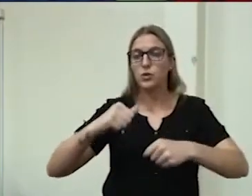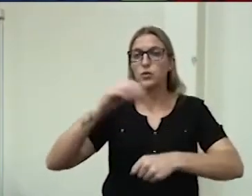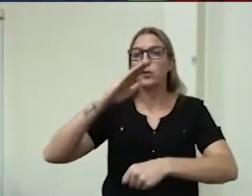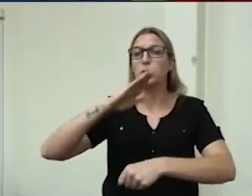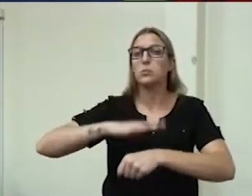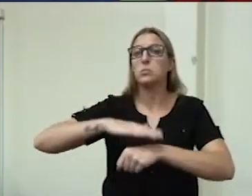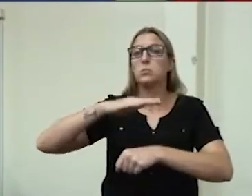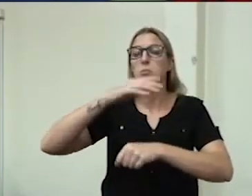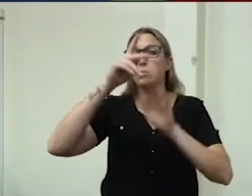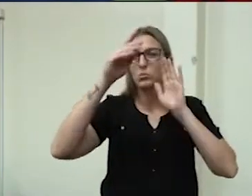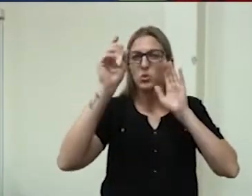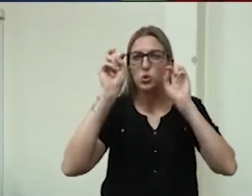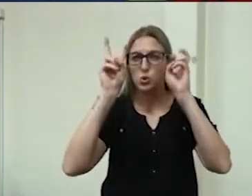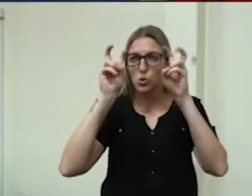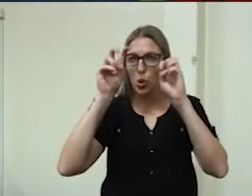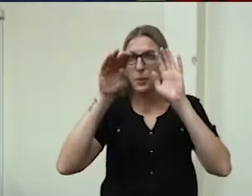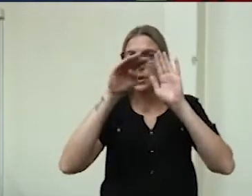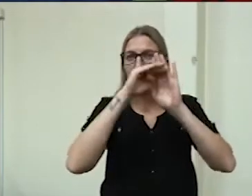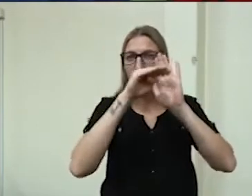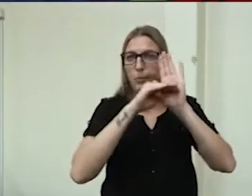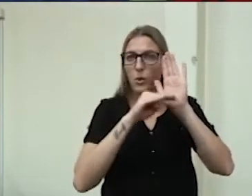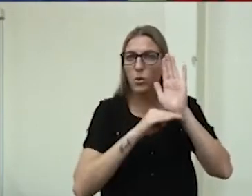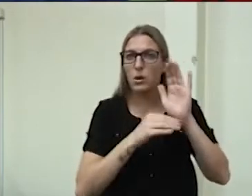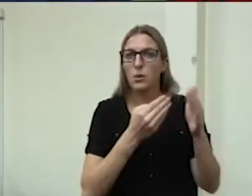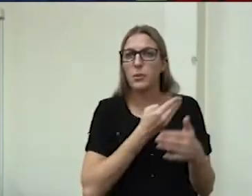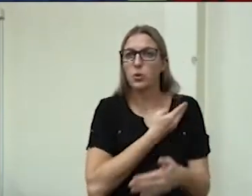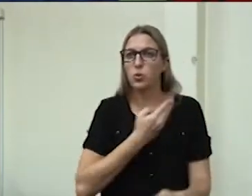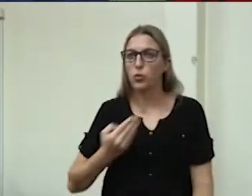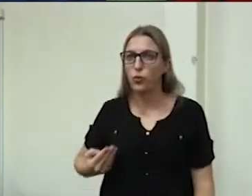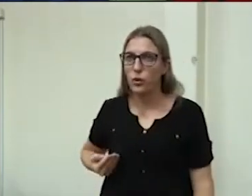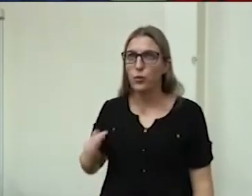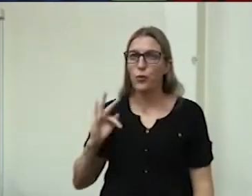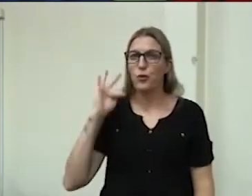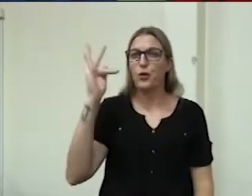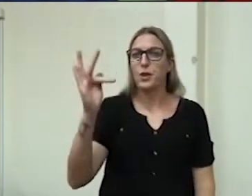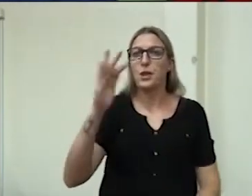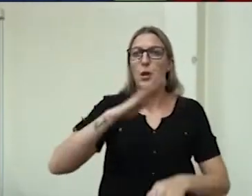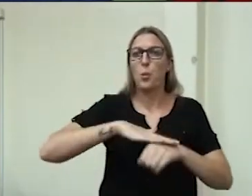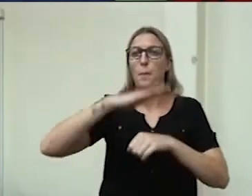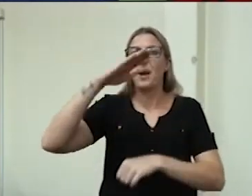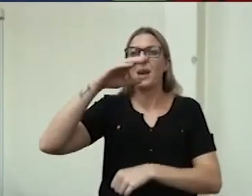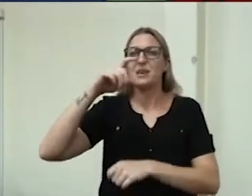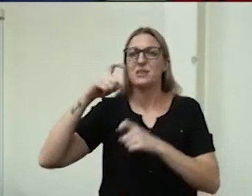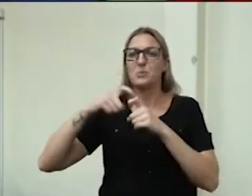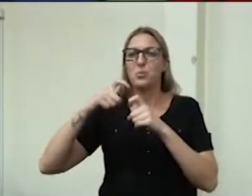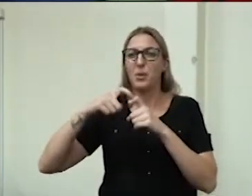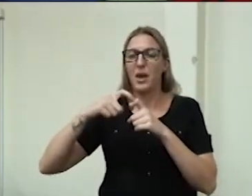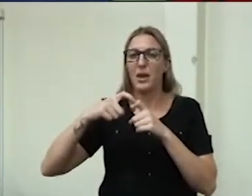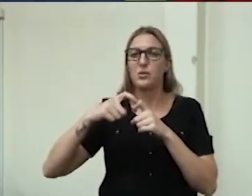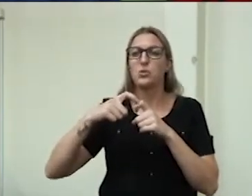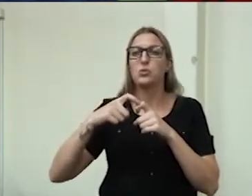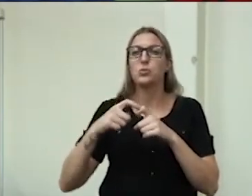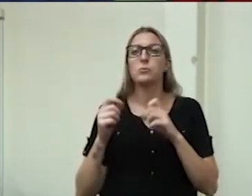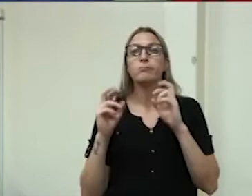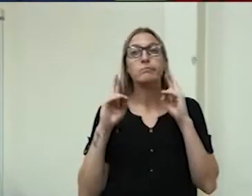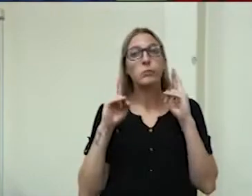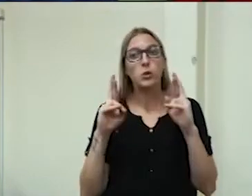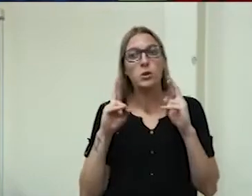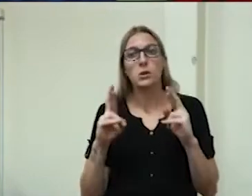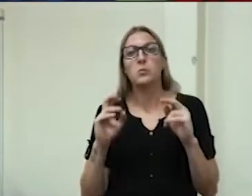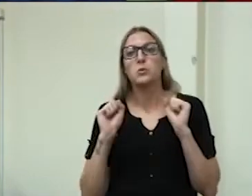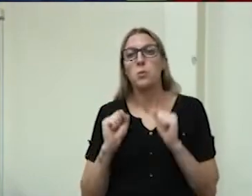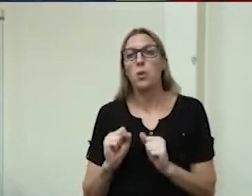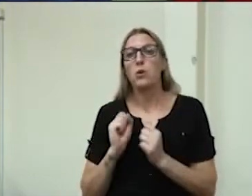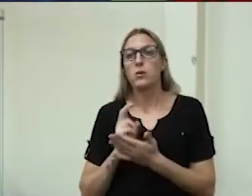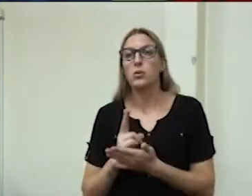de fato, que o programa Mais Médicos possa continuar. Esse é também um incentivo muito grande aos jovens, às pessoas, enfim, que buscam